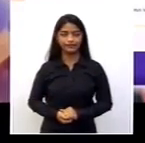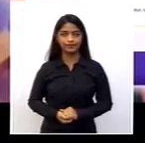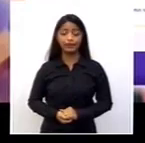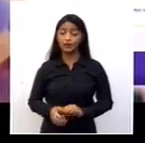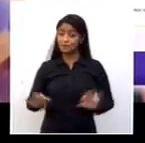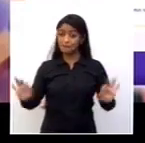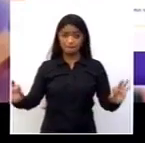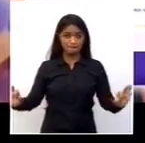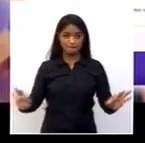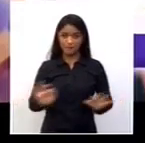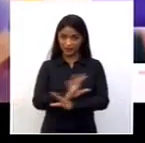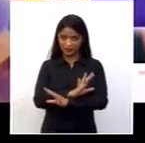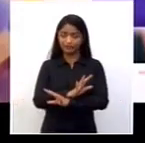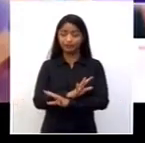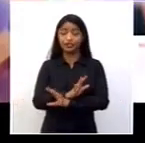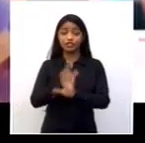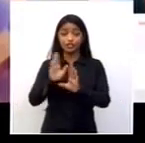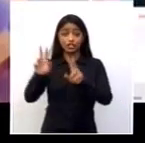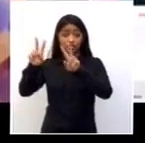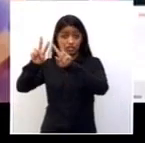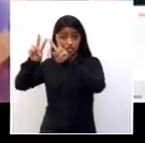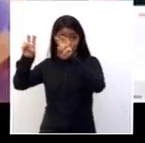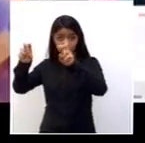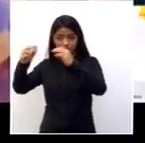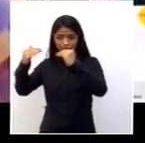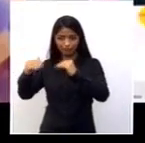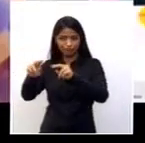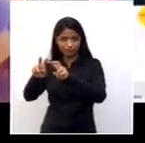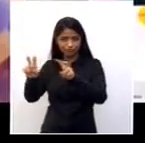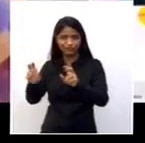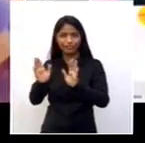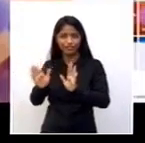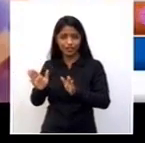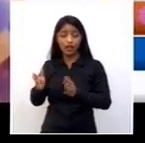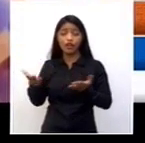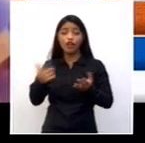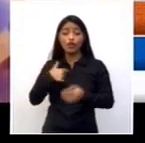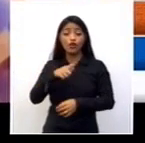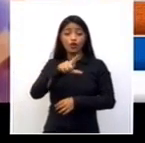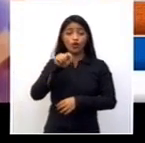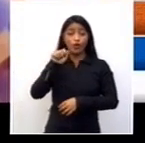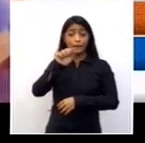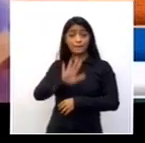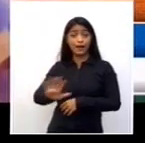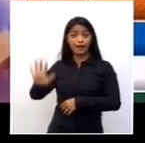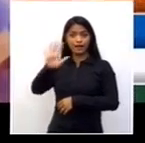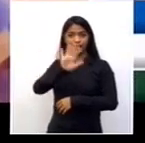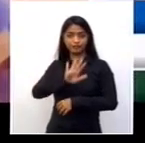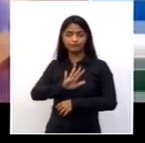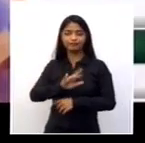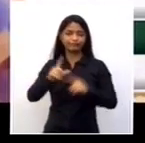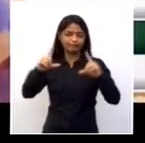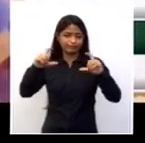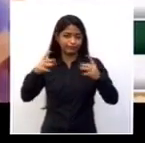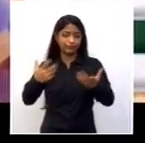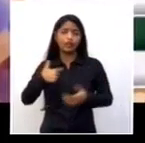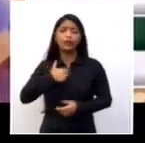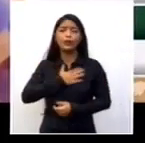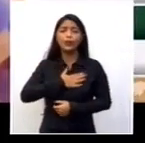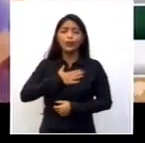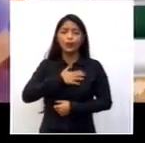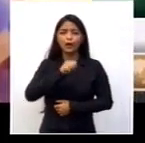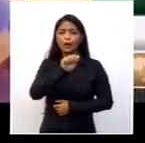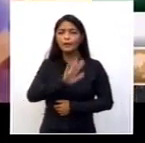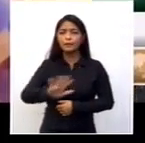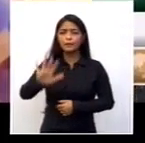prontinho. Então, coloquei título, subtítulo, agora eu vou escolher um papel de parede, um plano de fundo, né? Eu gosto de imagens mais